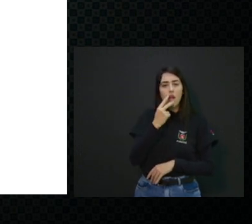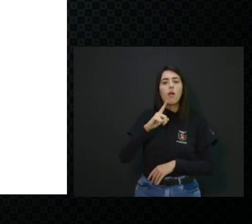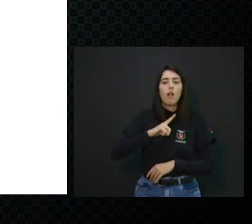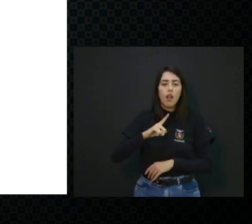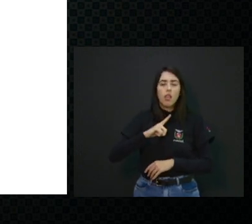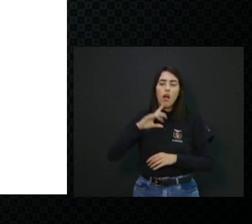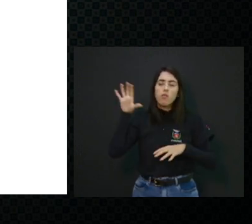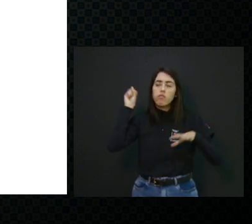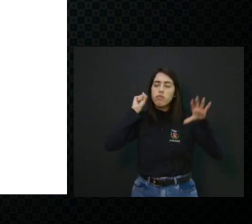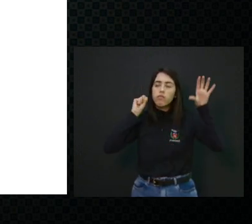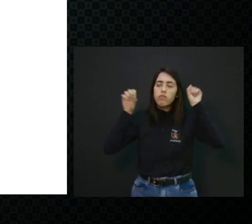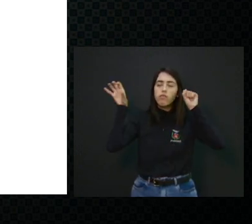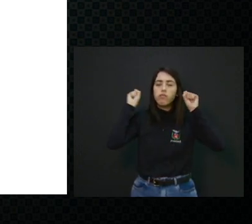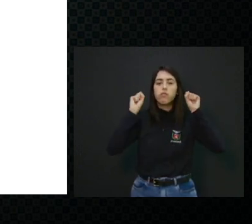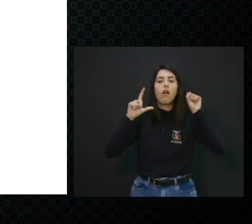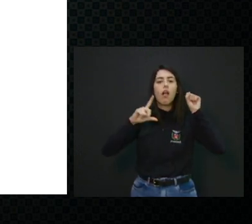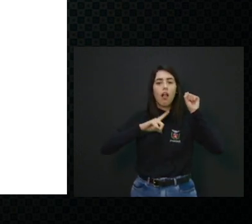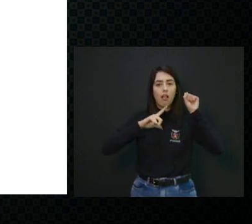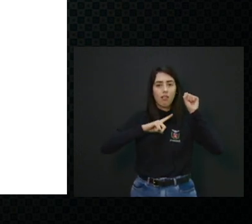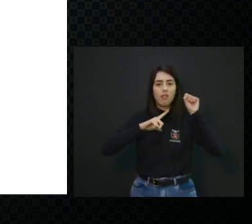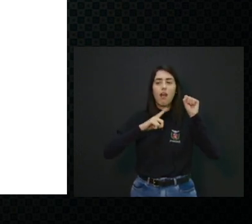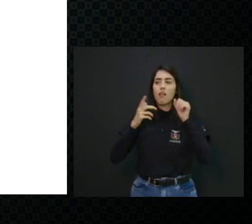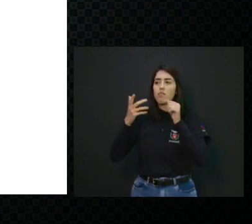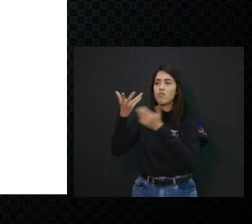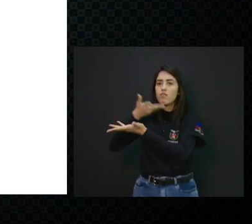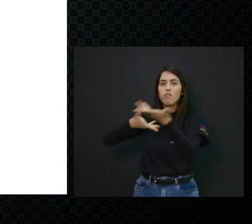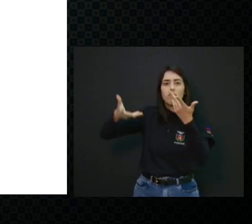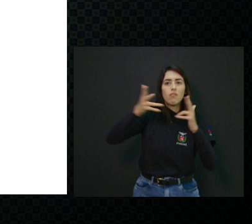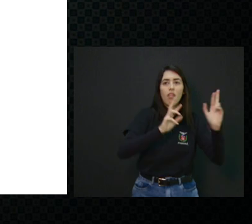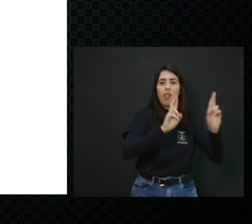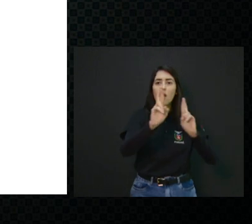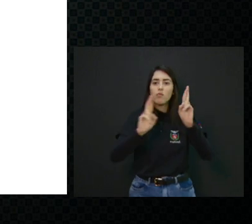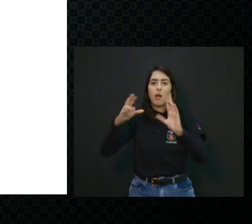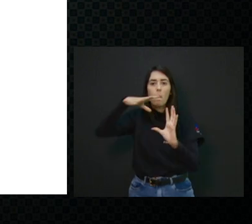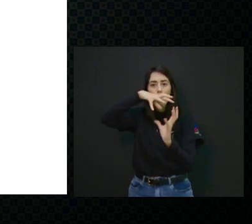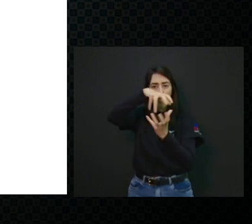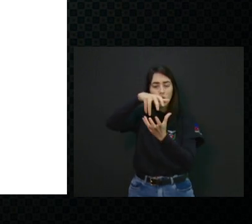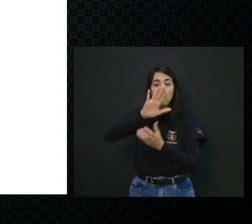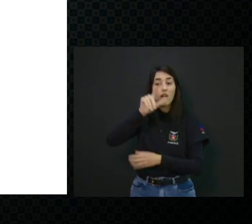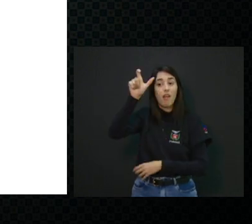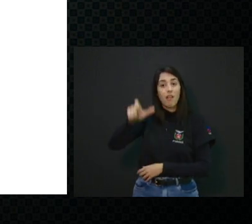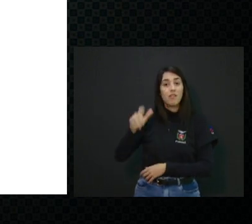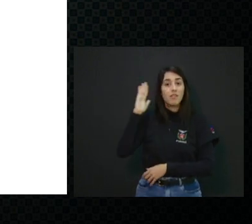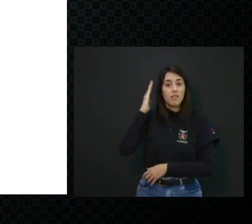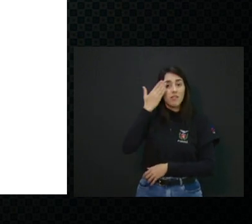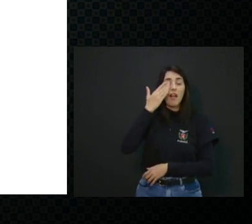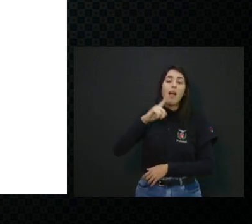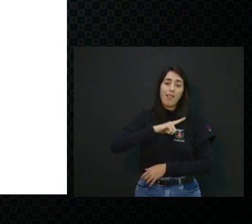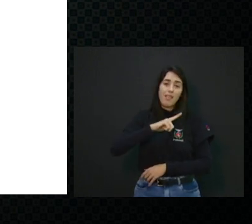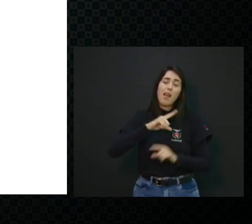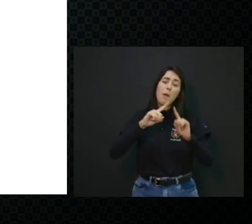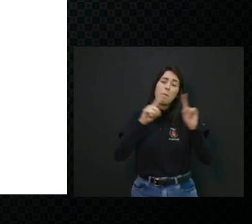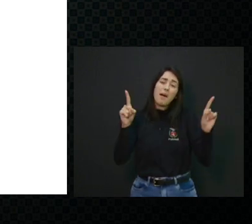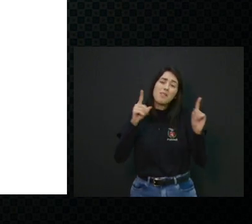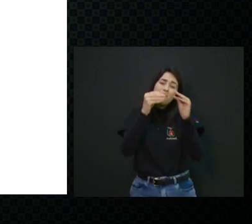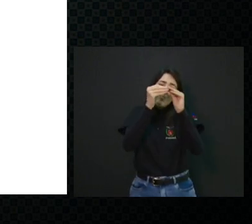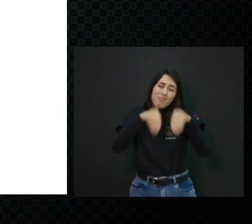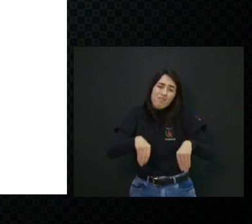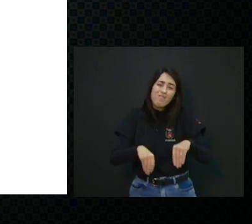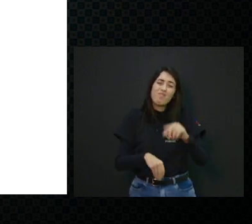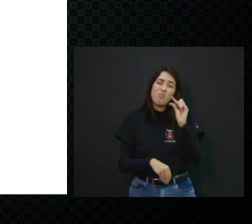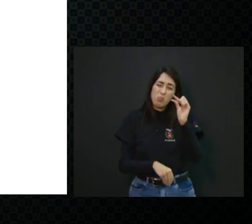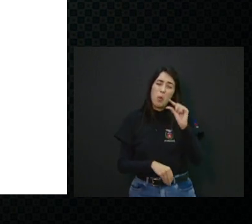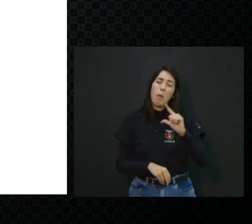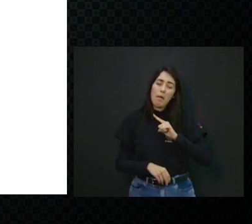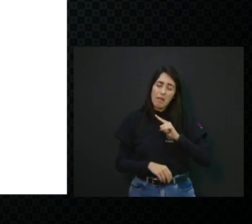o sistema que vai conectar ele com o mundo, a pessoa com cegueira tem ela comprometida também. E nós temos também